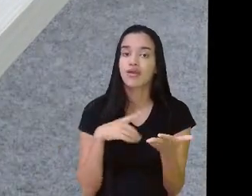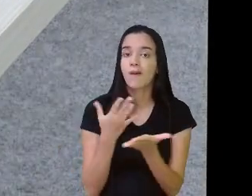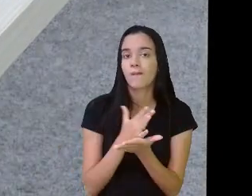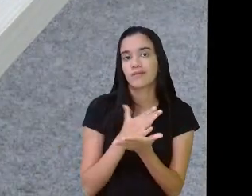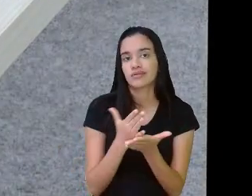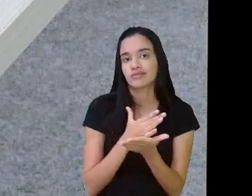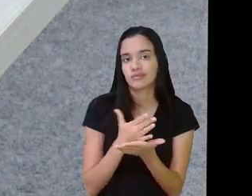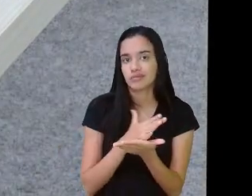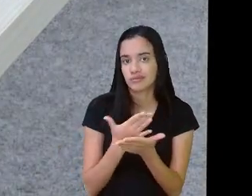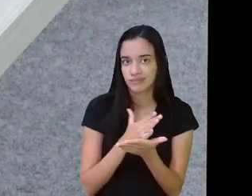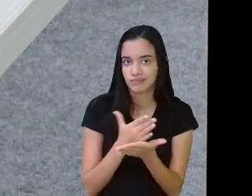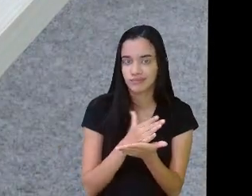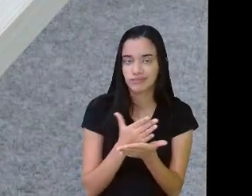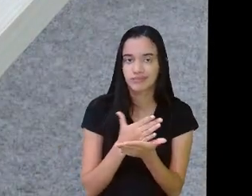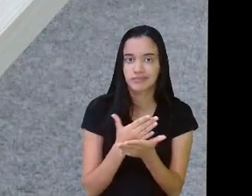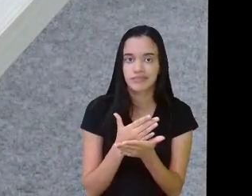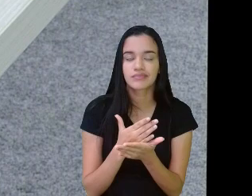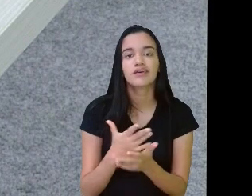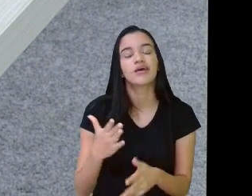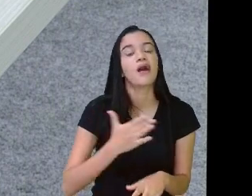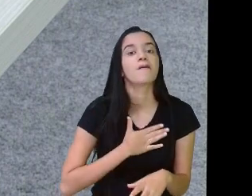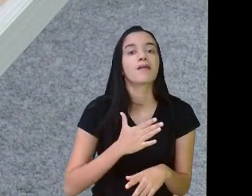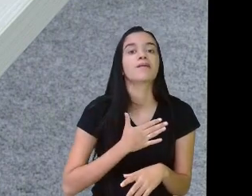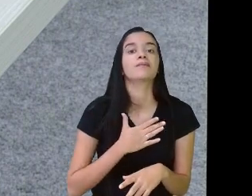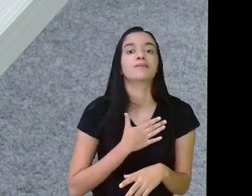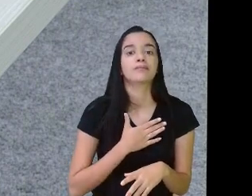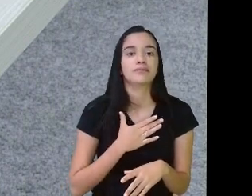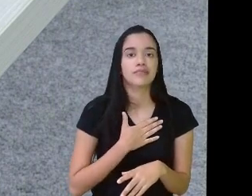metade. Metade para mim